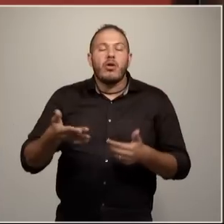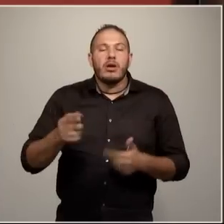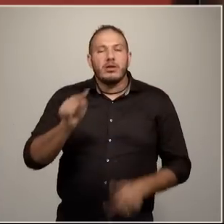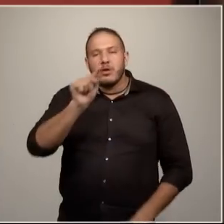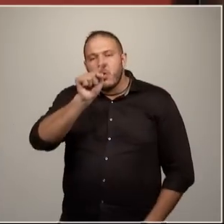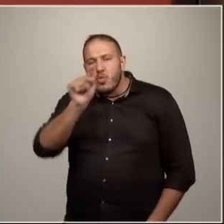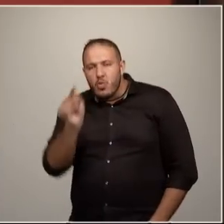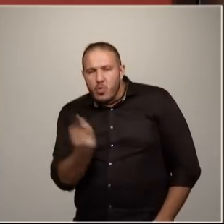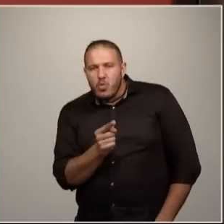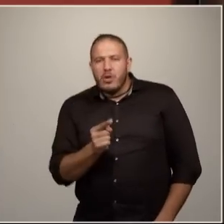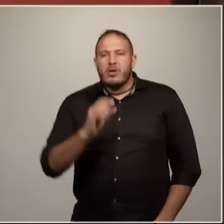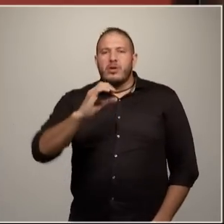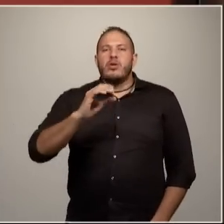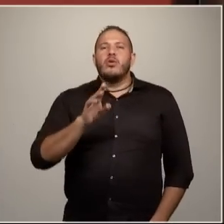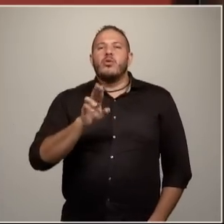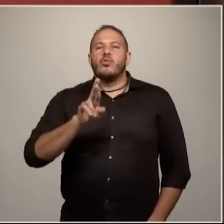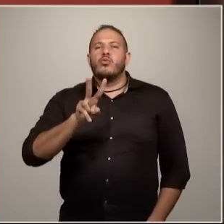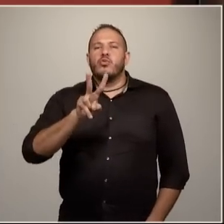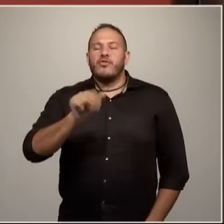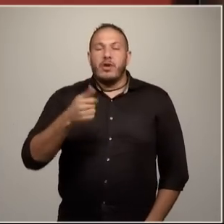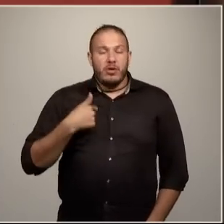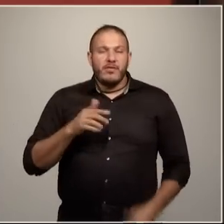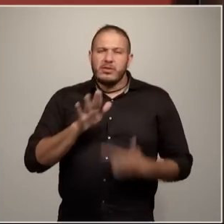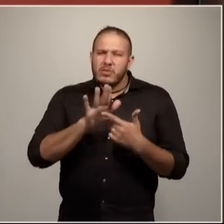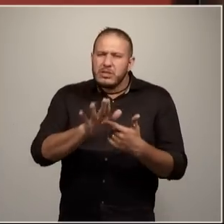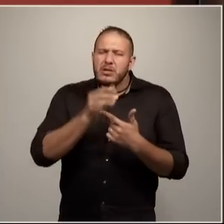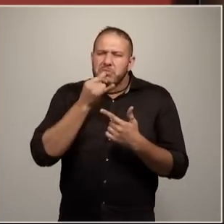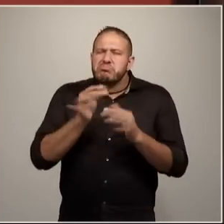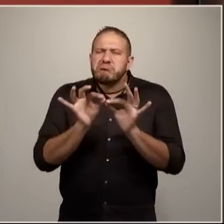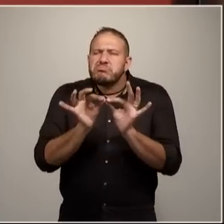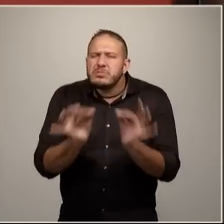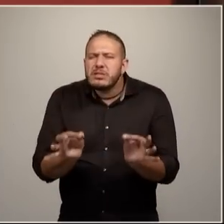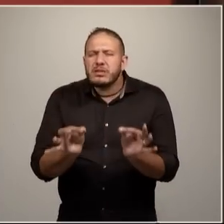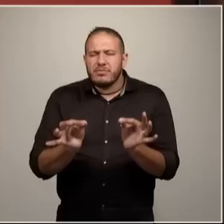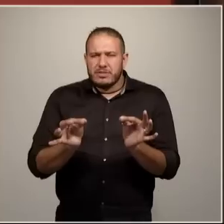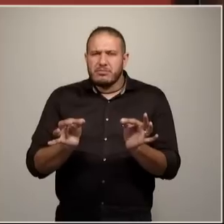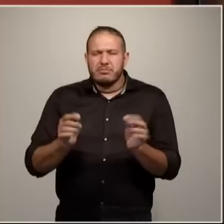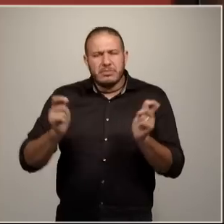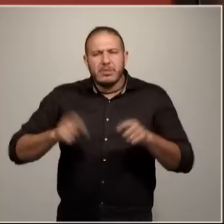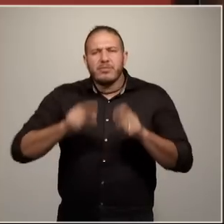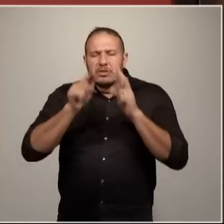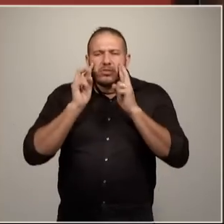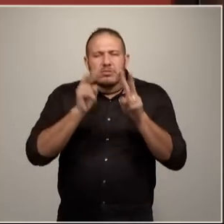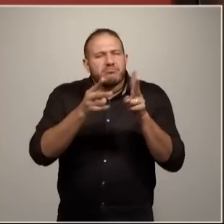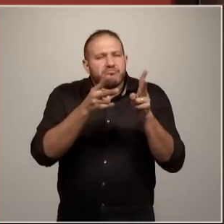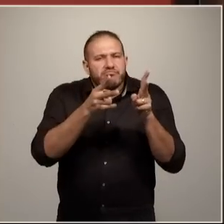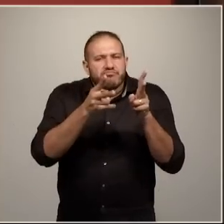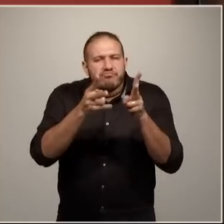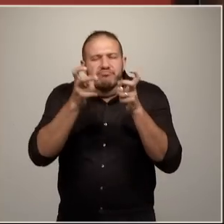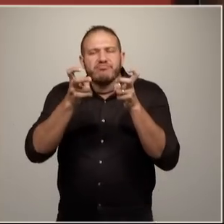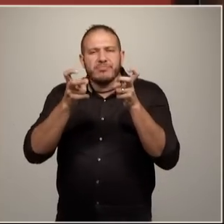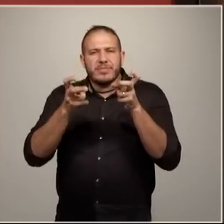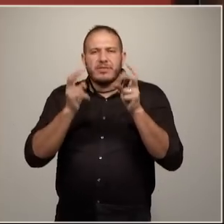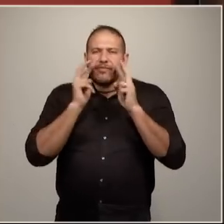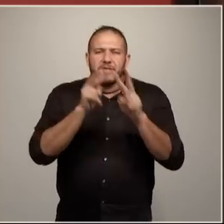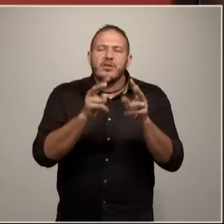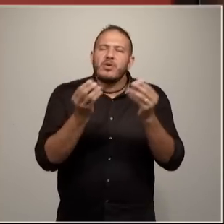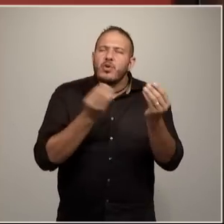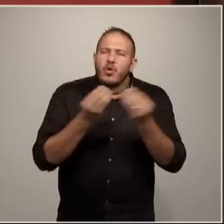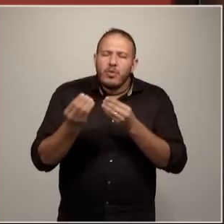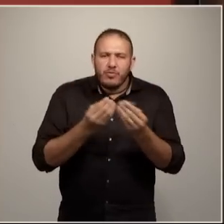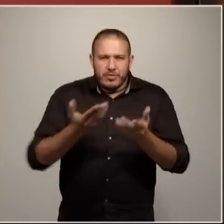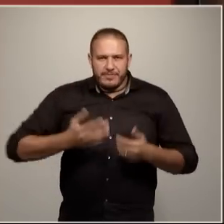Tá? Vou fazer um exemplo que é bastante sutil e para vocês perceberem como é que funciona o